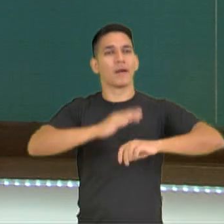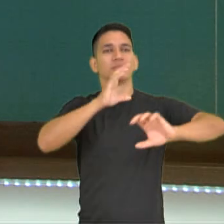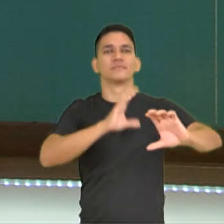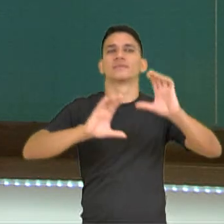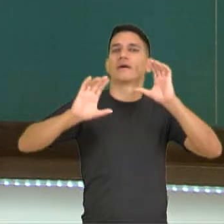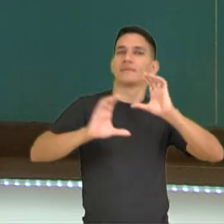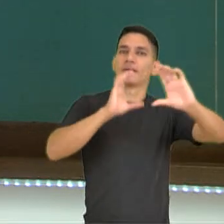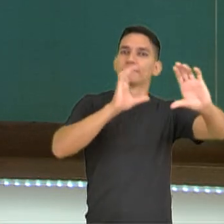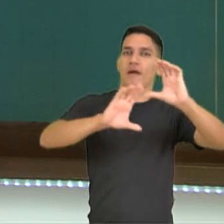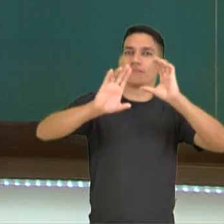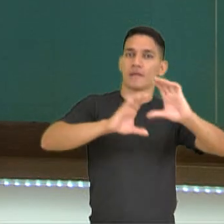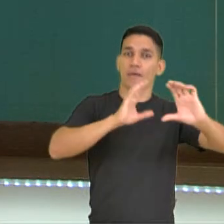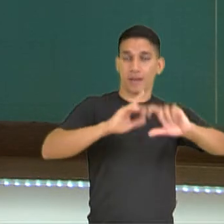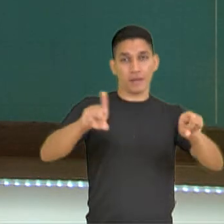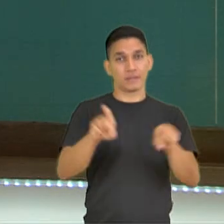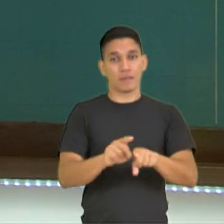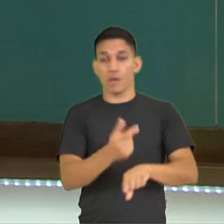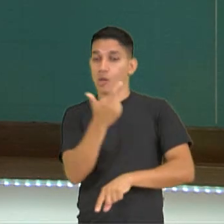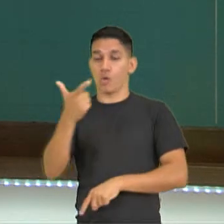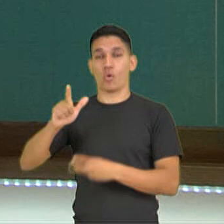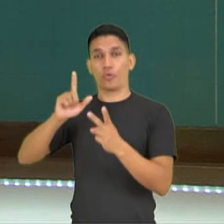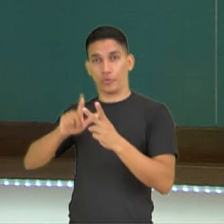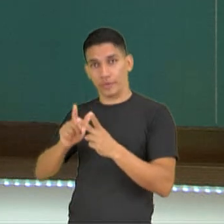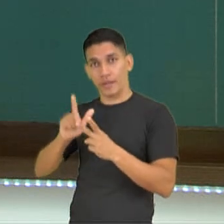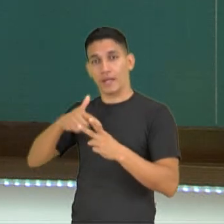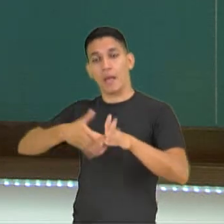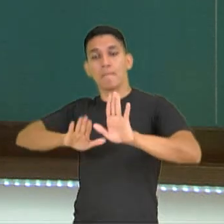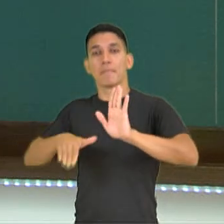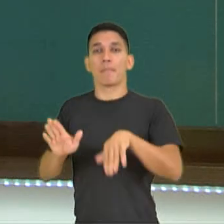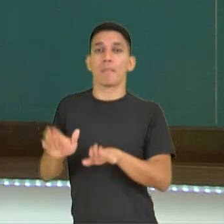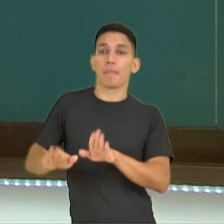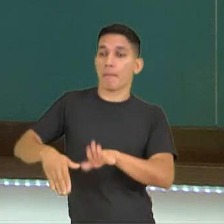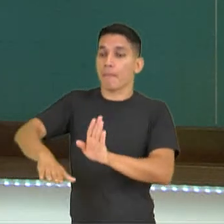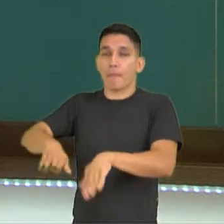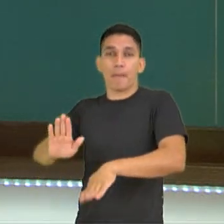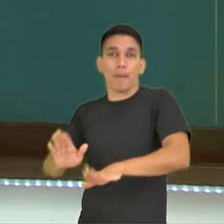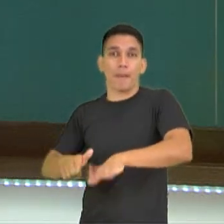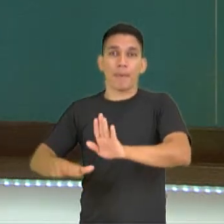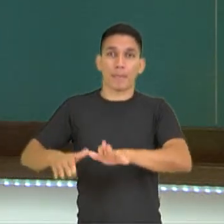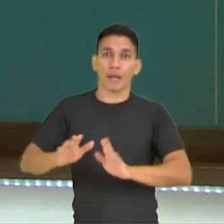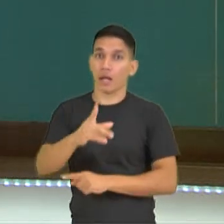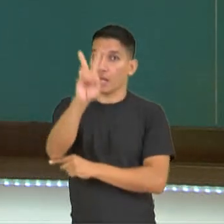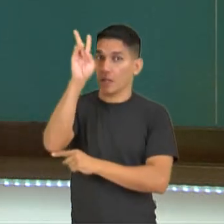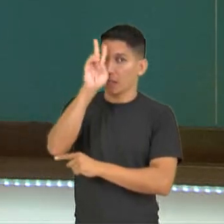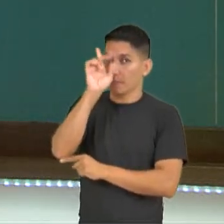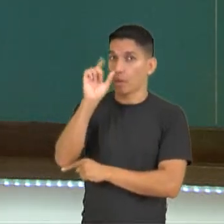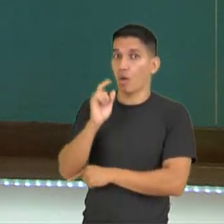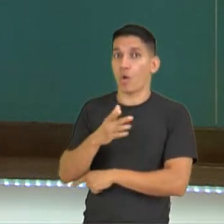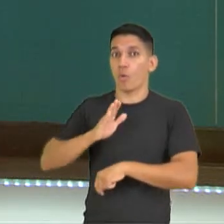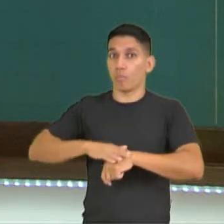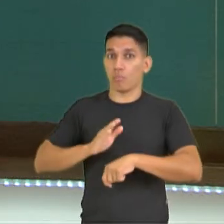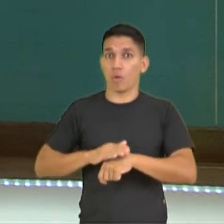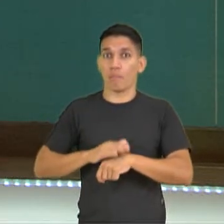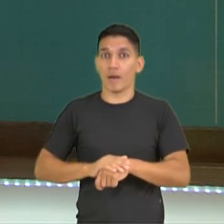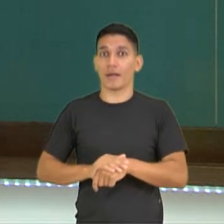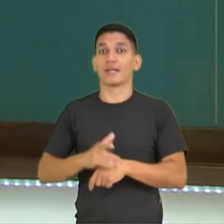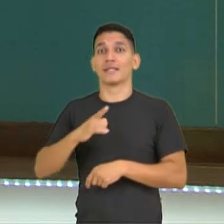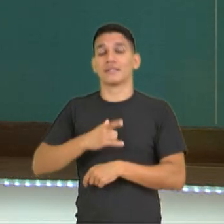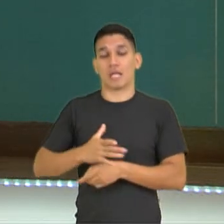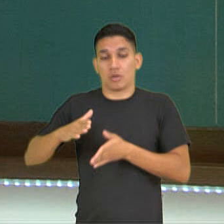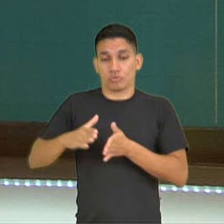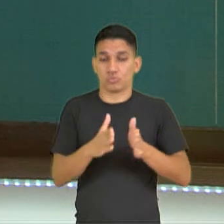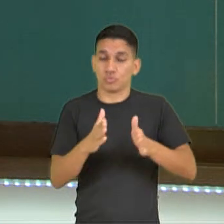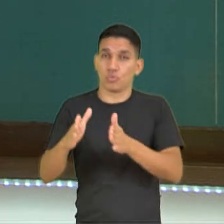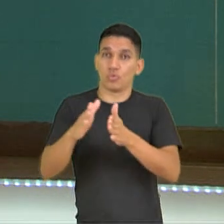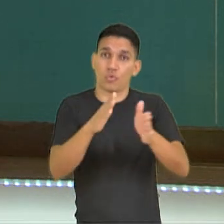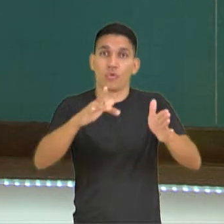cantada, uma parte para ser sapateada, sempre lembrando daquele caminhar tradicional do anu, que